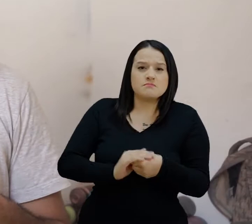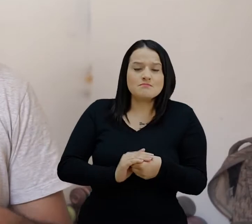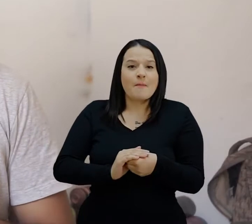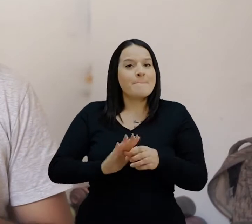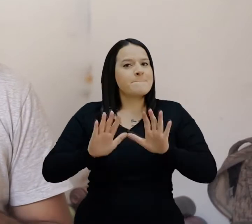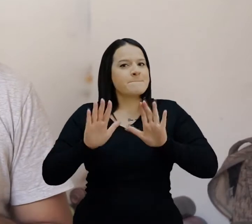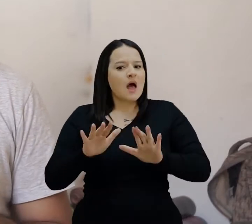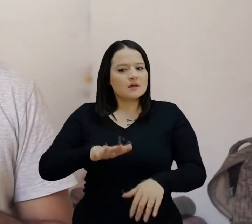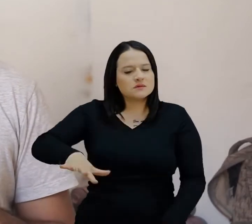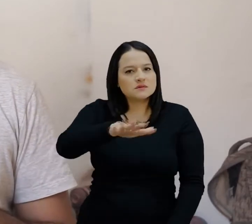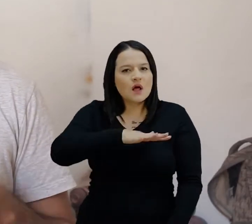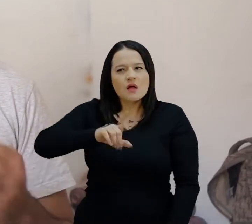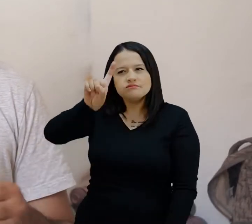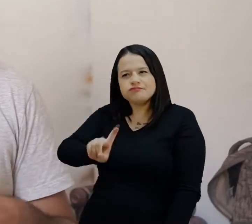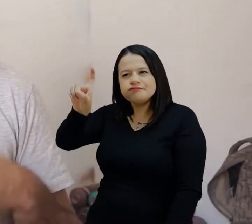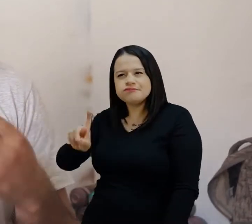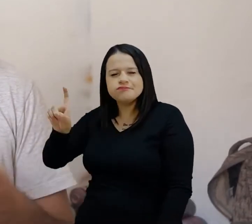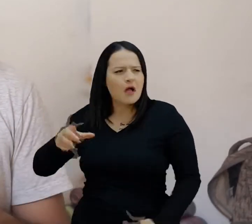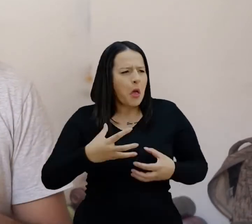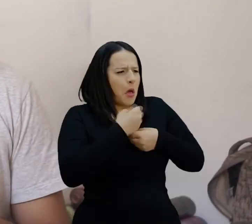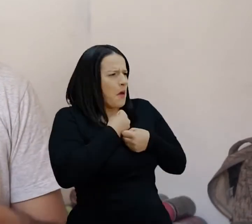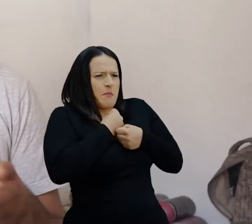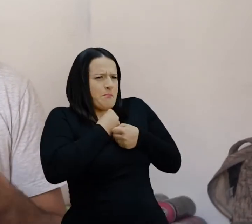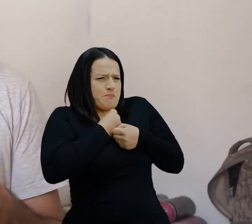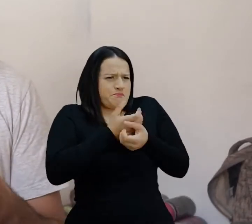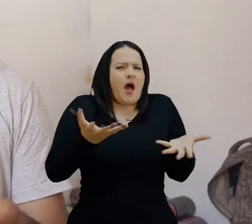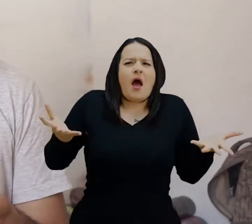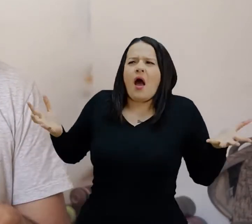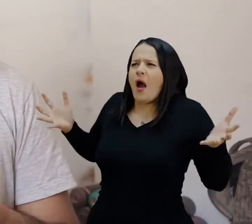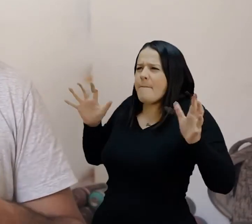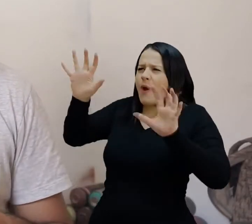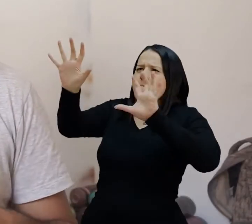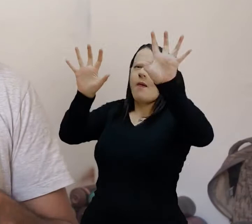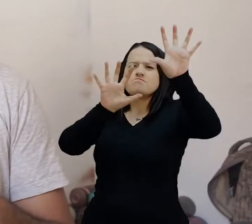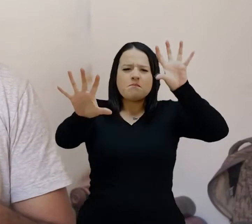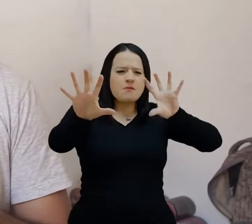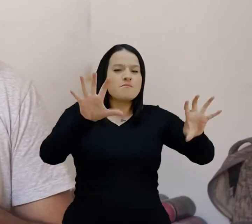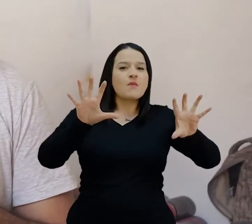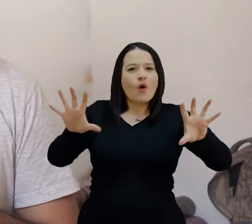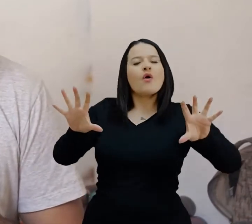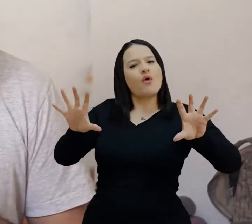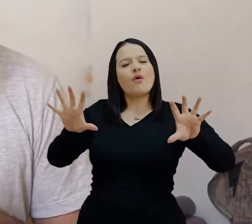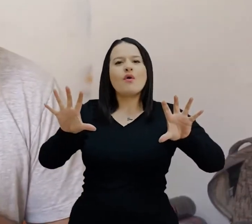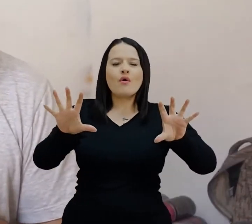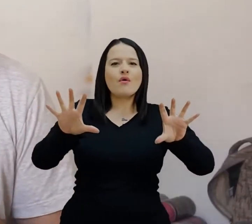final da ditadura militar. E o grafite faz um contraponto a esse sistema de controle e de